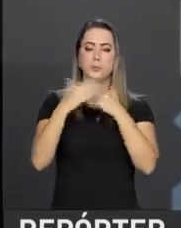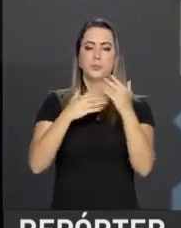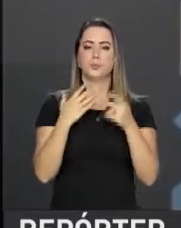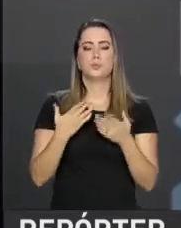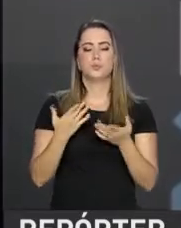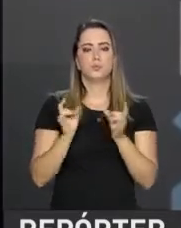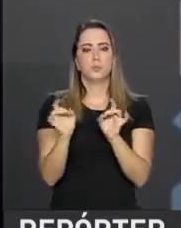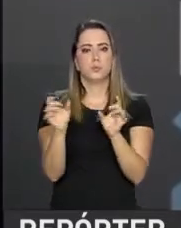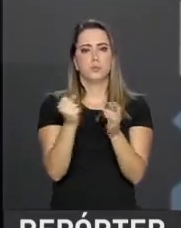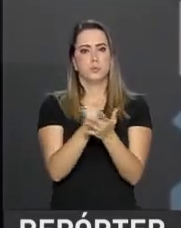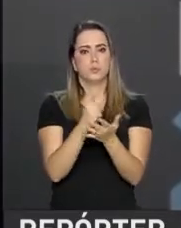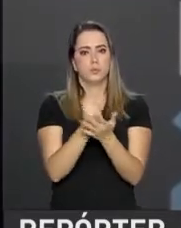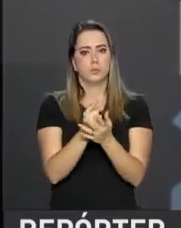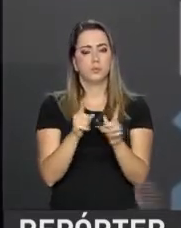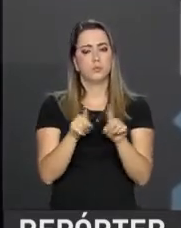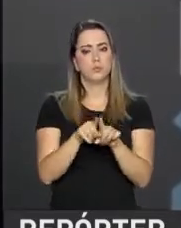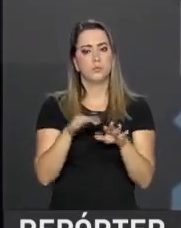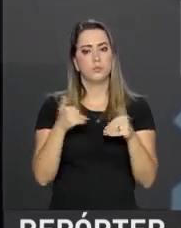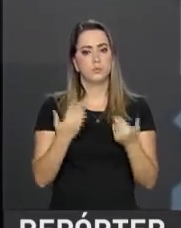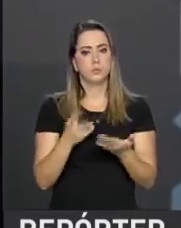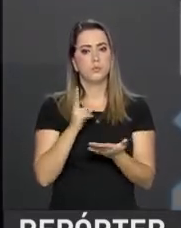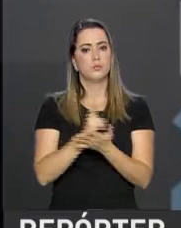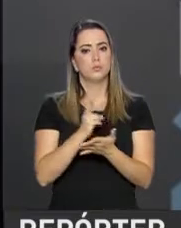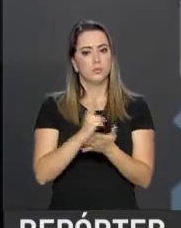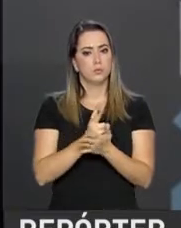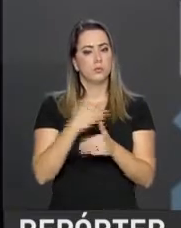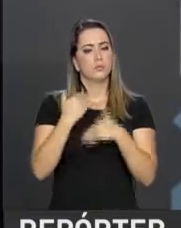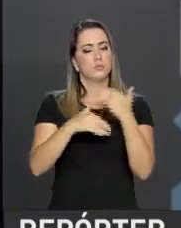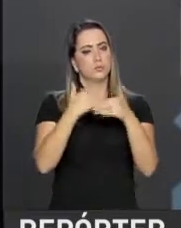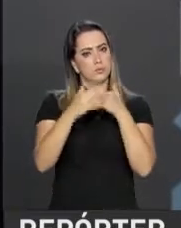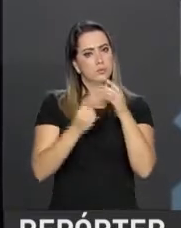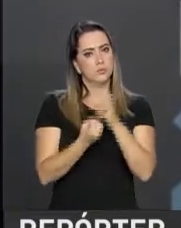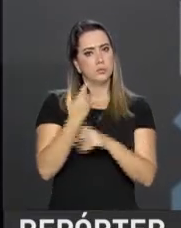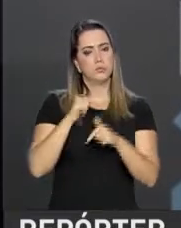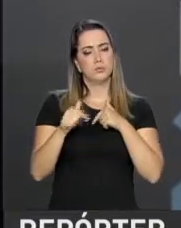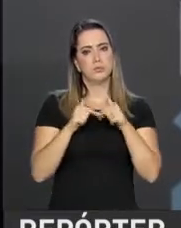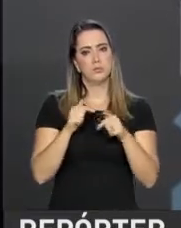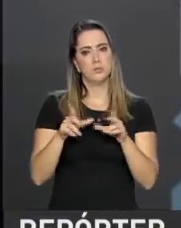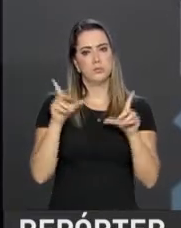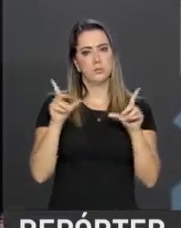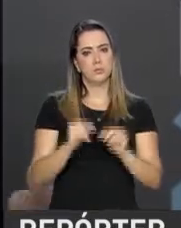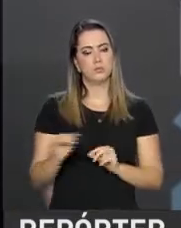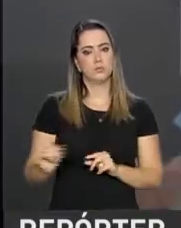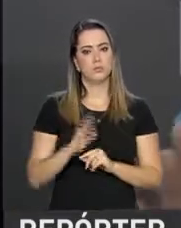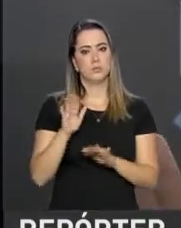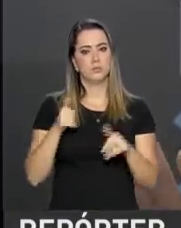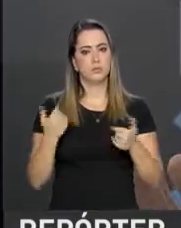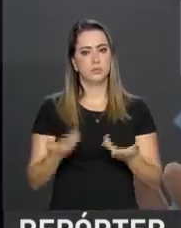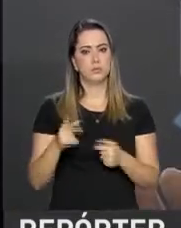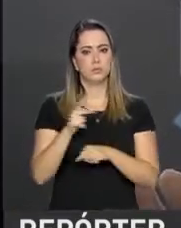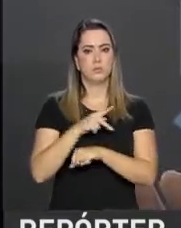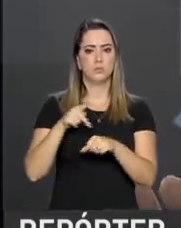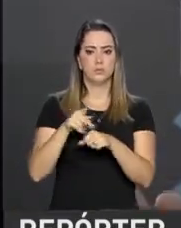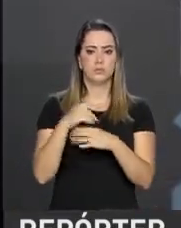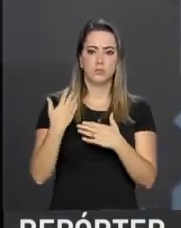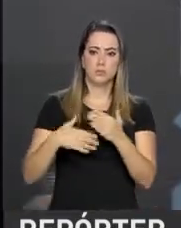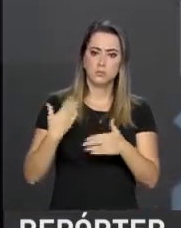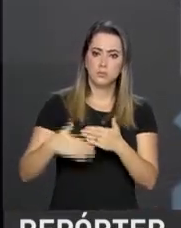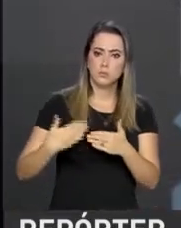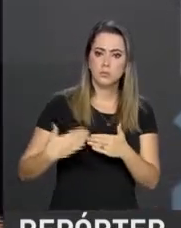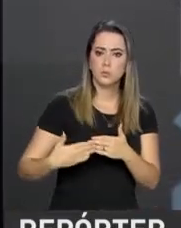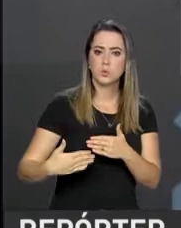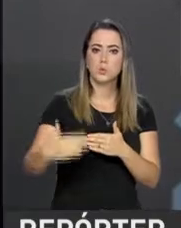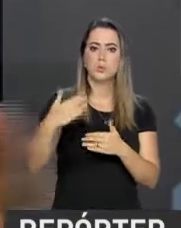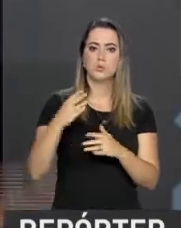interno está crescendo muito inclusive pelo aumento do emprego e abaixo da inflação portanto país e vai continuar crescendo